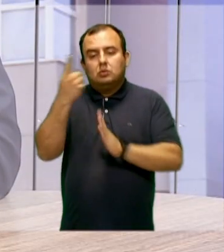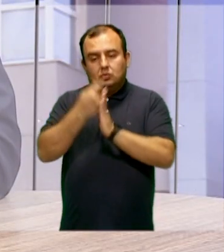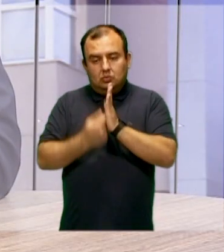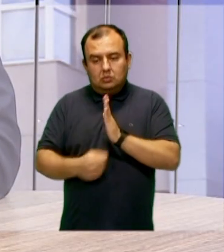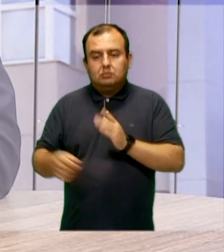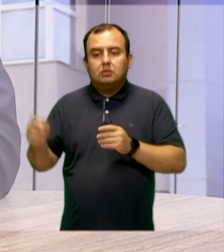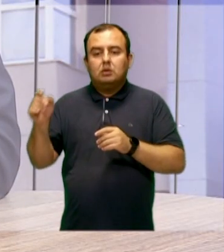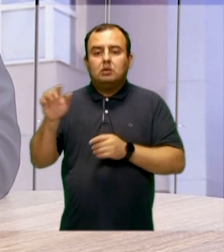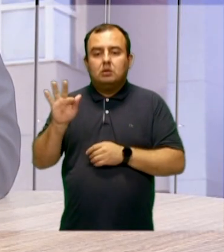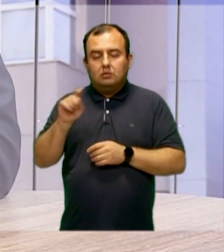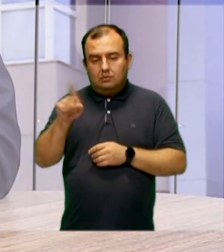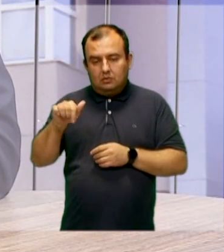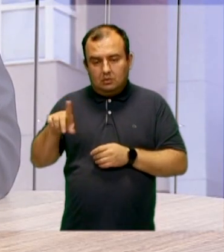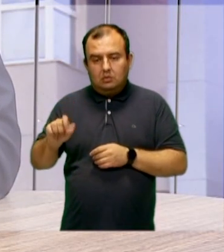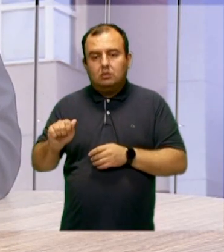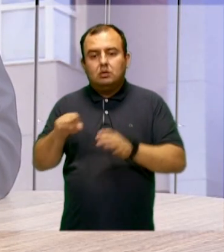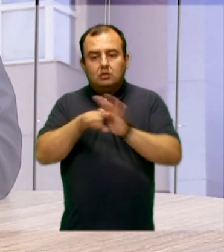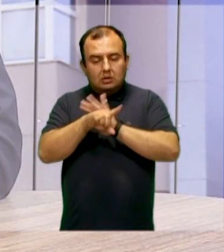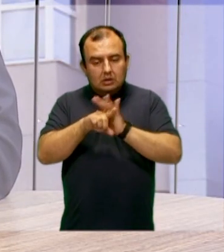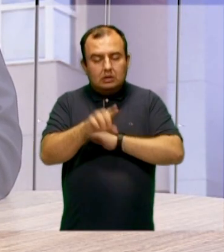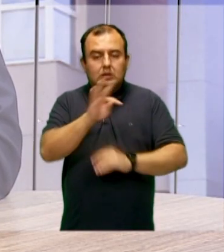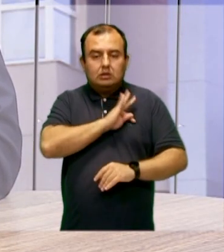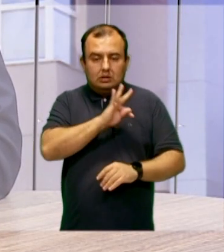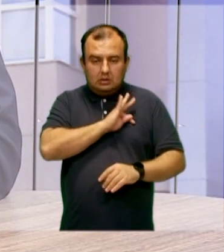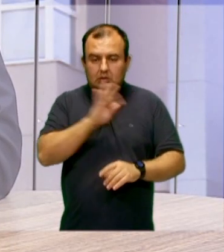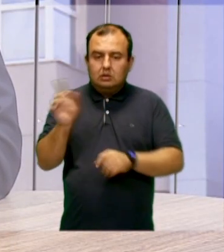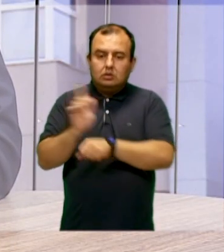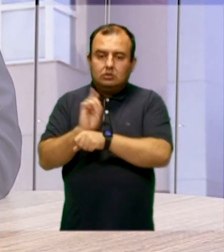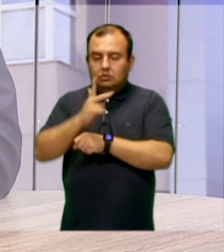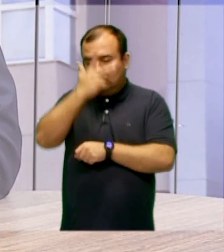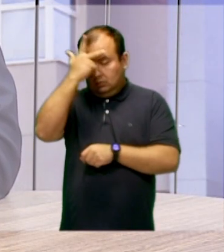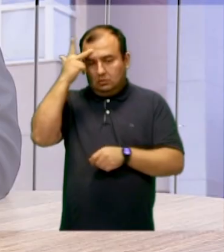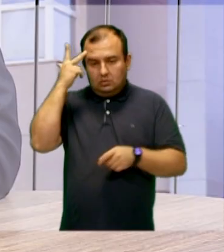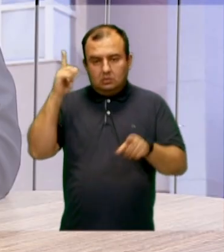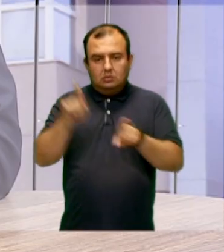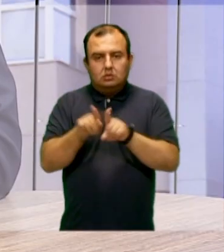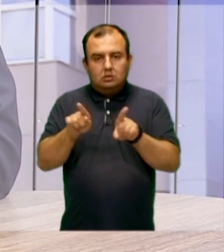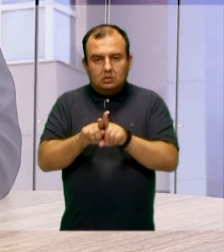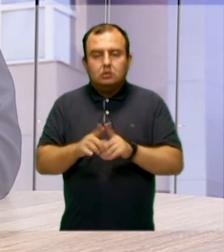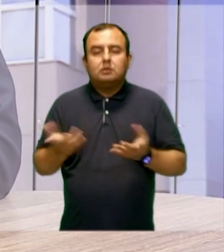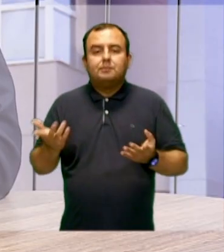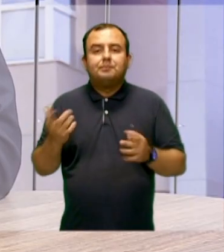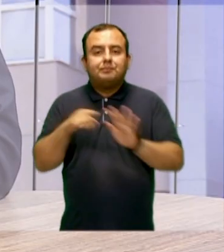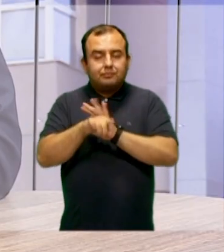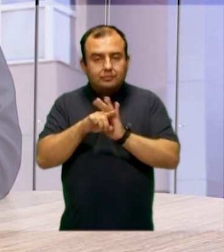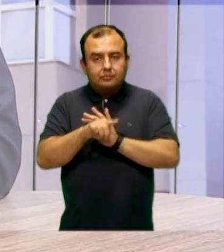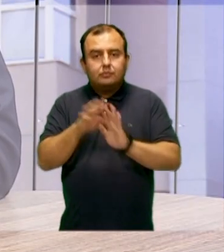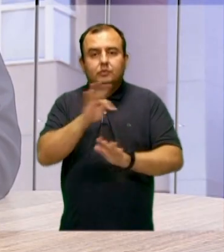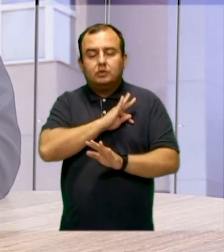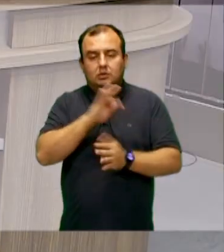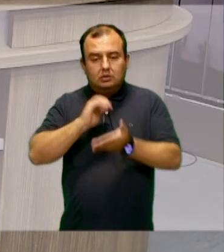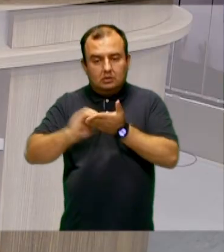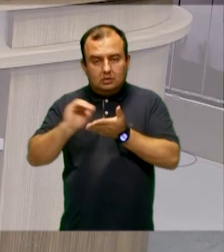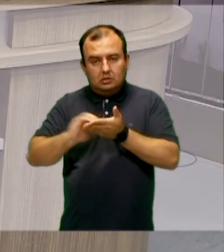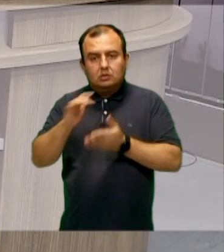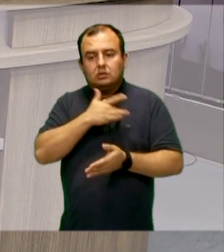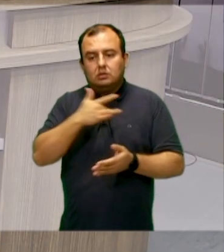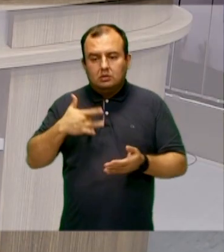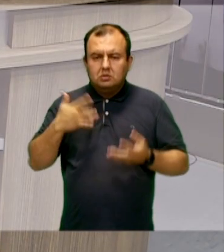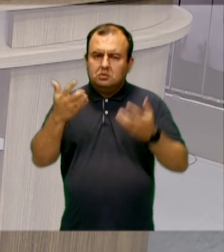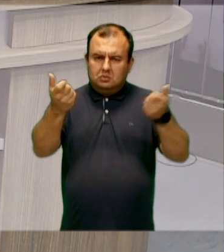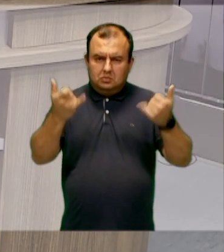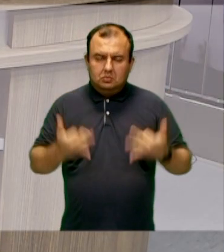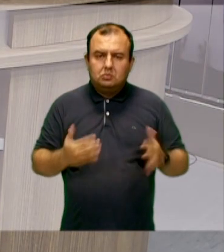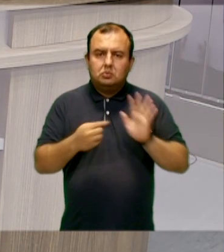orçamentária da Fazenda, passa pela análise técnica da nossa gestão de pessoas, passa pela análise técnica da Secretaria, por exemplo, de Saúde, como você